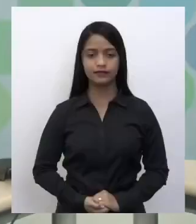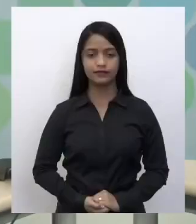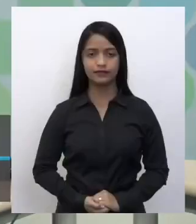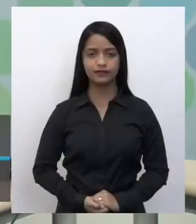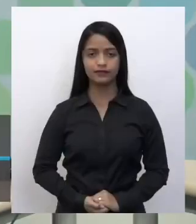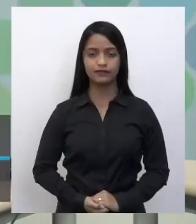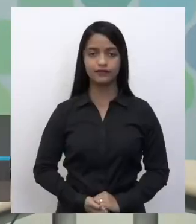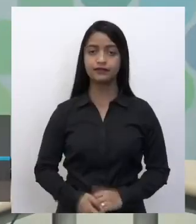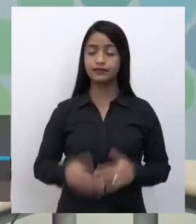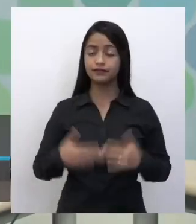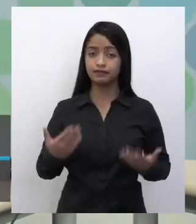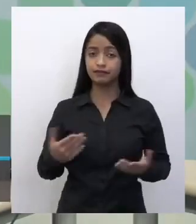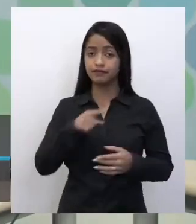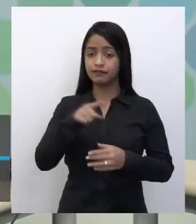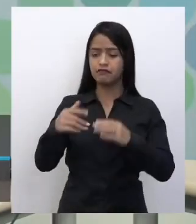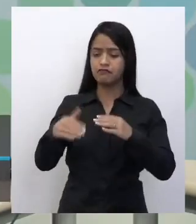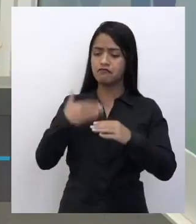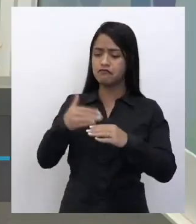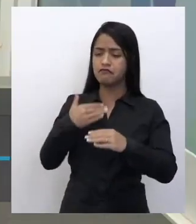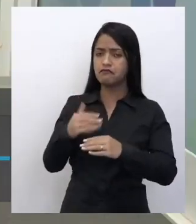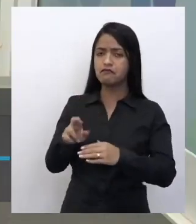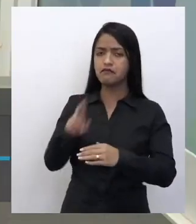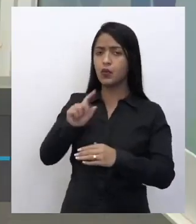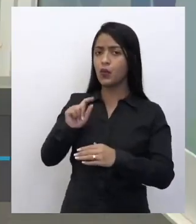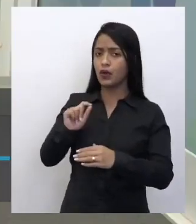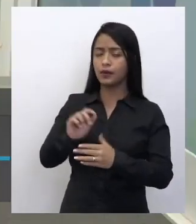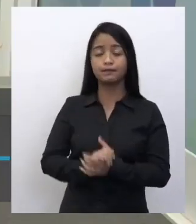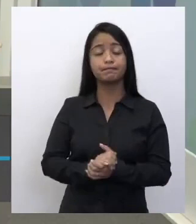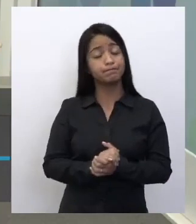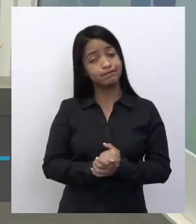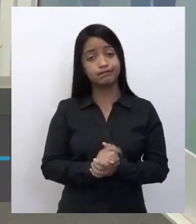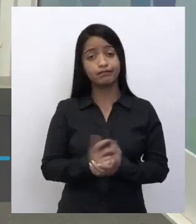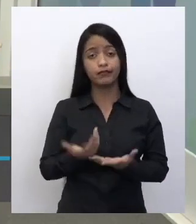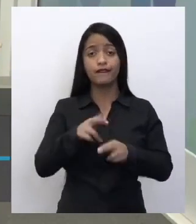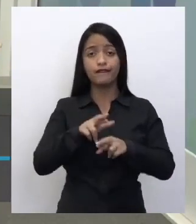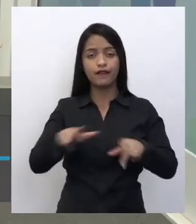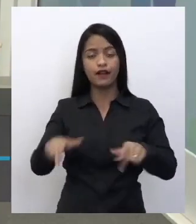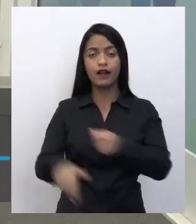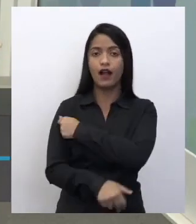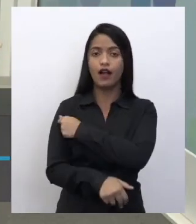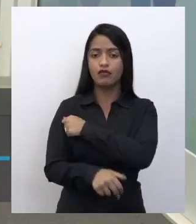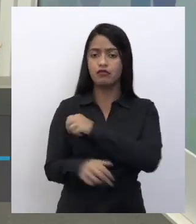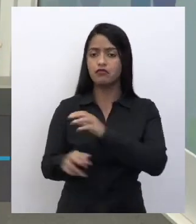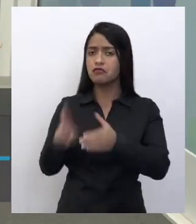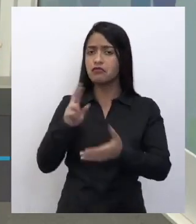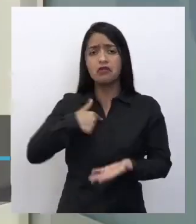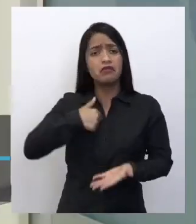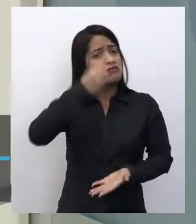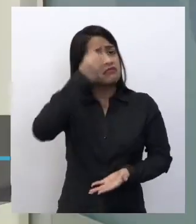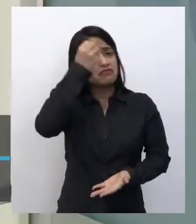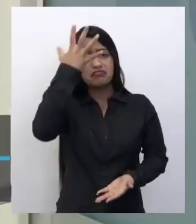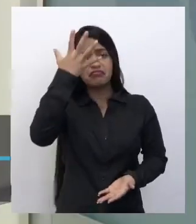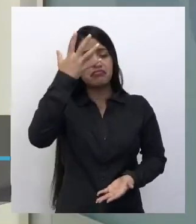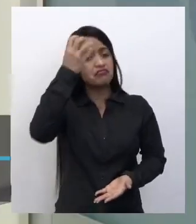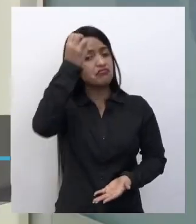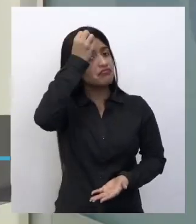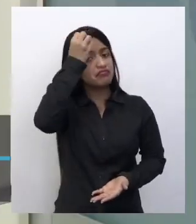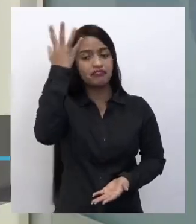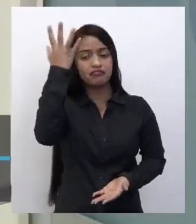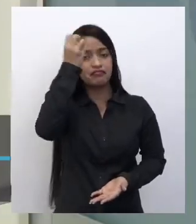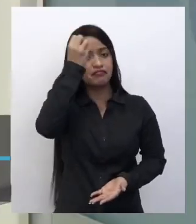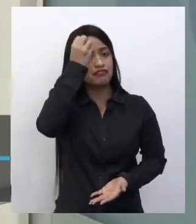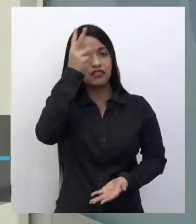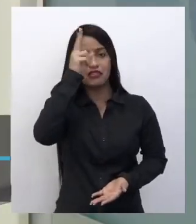Mônica, o que que eles colocaram? Olha, vários aqui alunos falando, não lembro, não lembro, professora, não lembro,